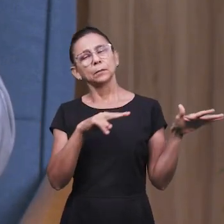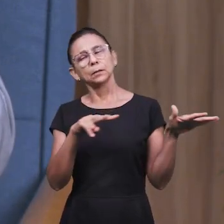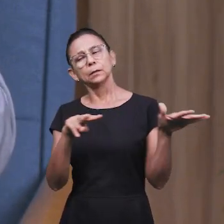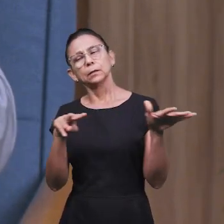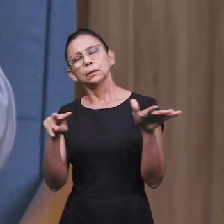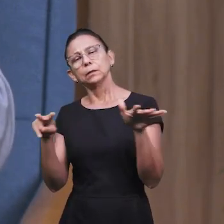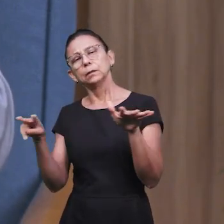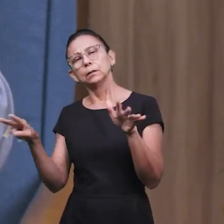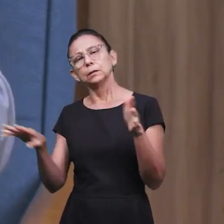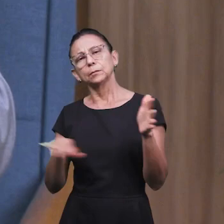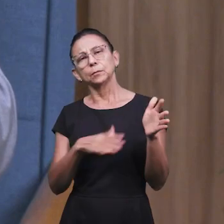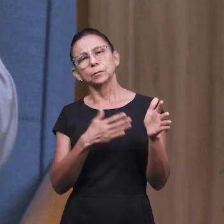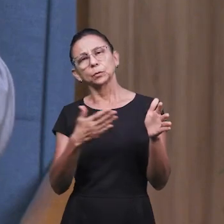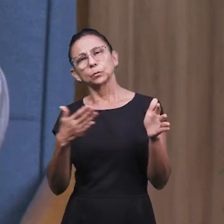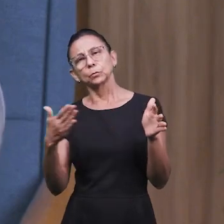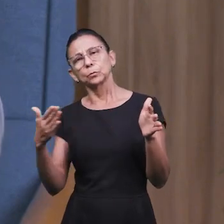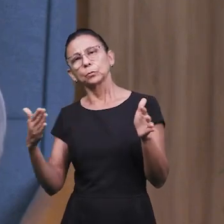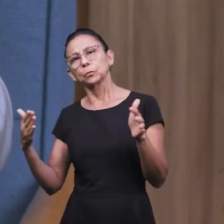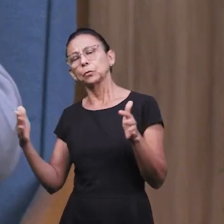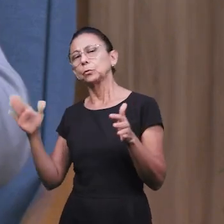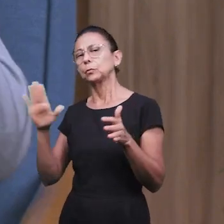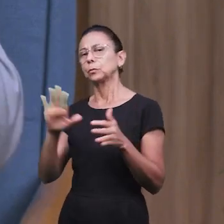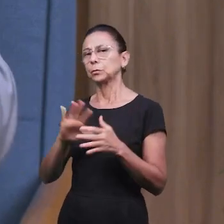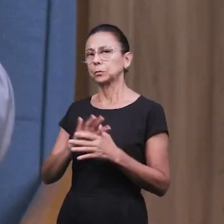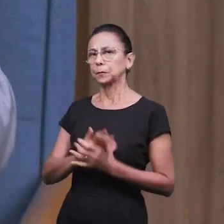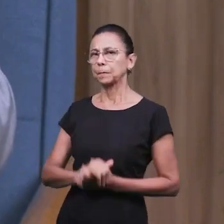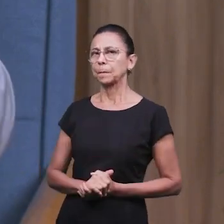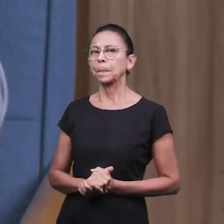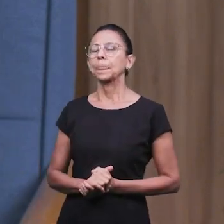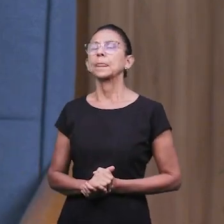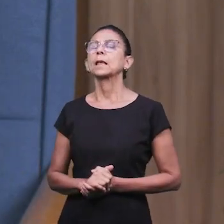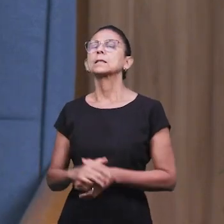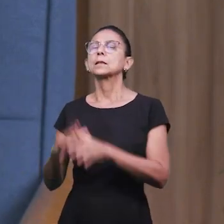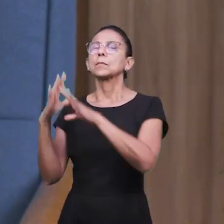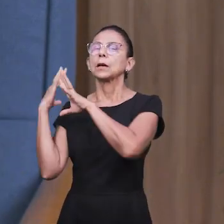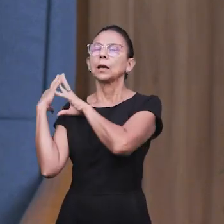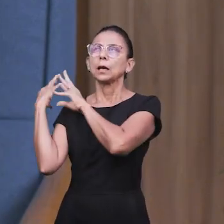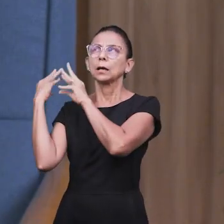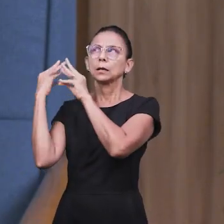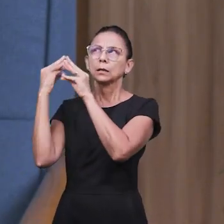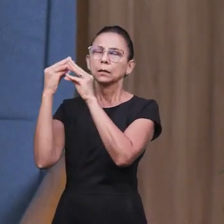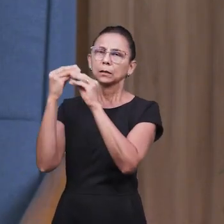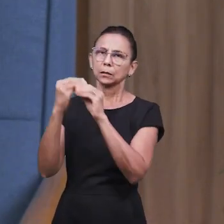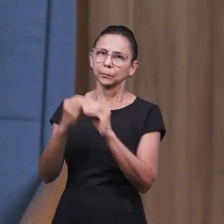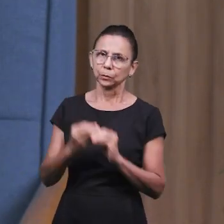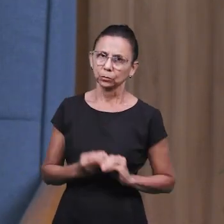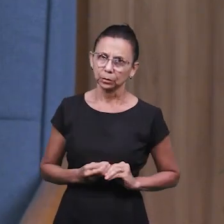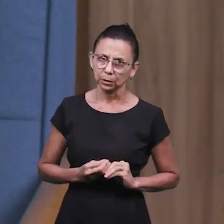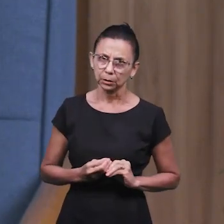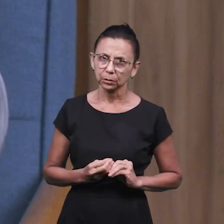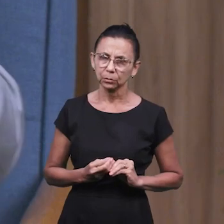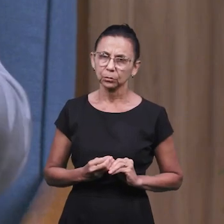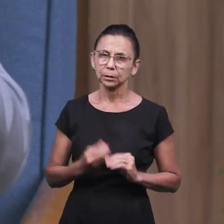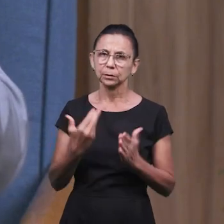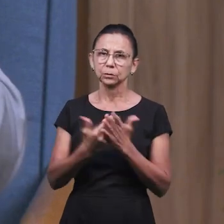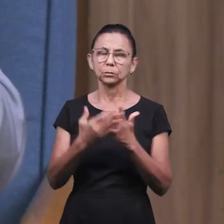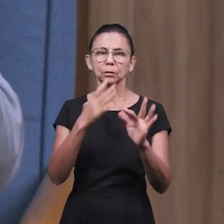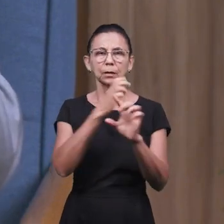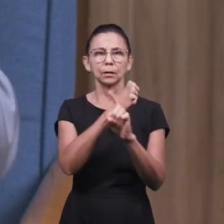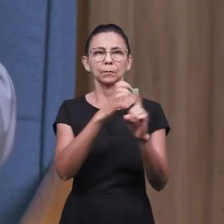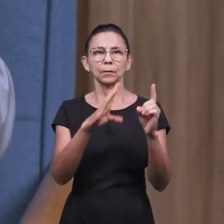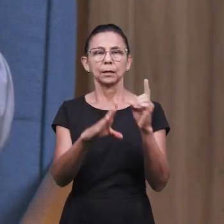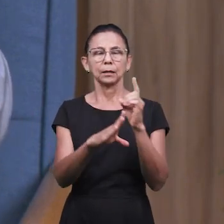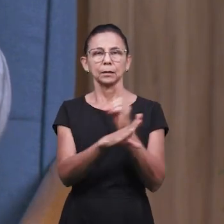sempre está revendo e ampliando o que foi trazido na Escola Bíblica Dominical. E a gente fecha a semana